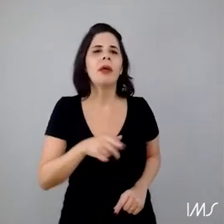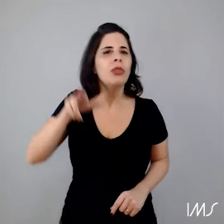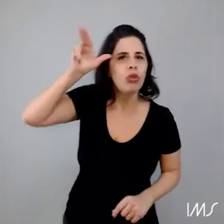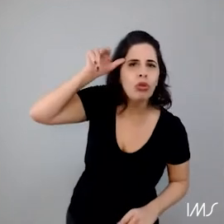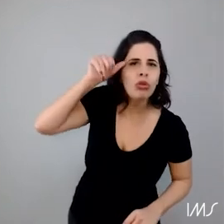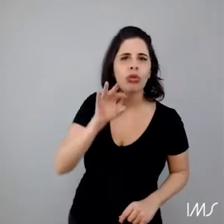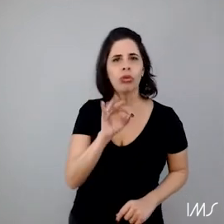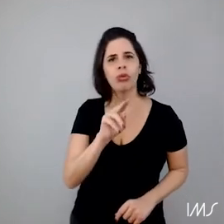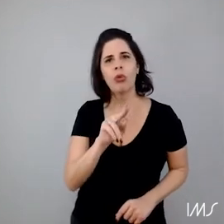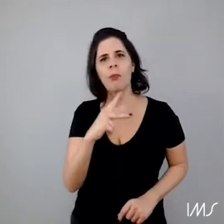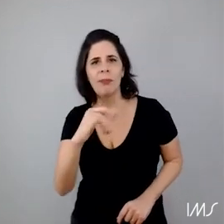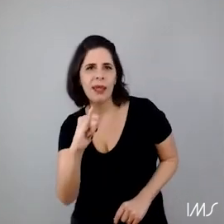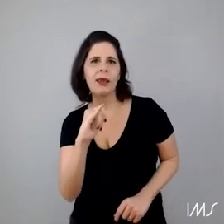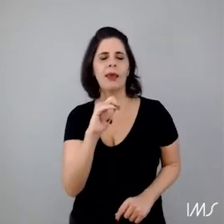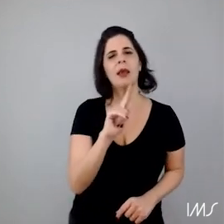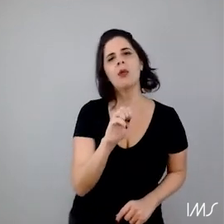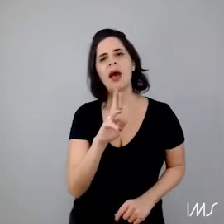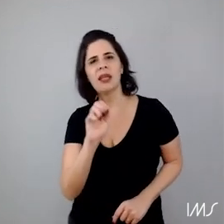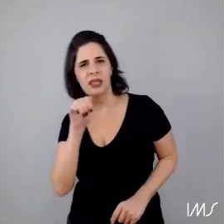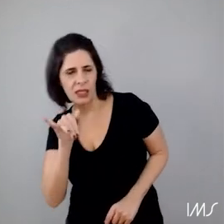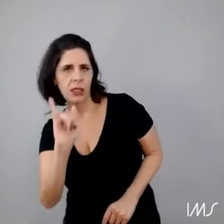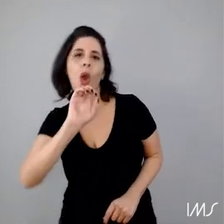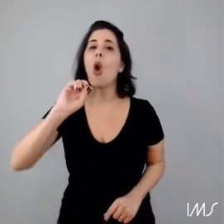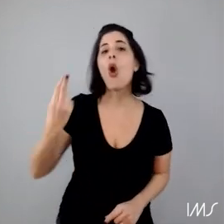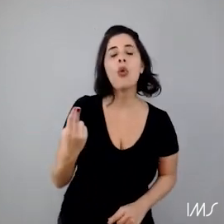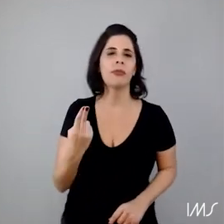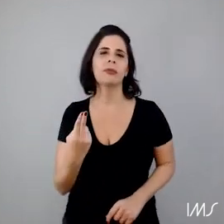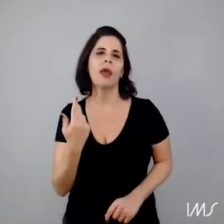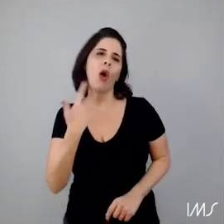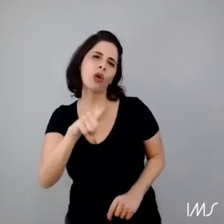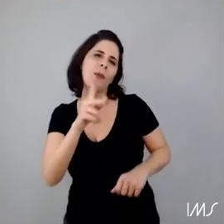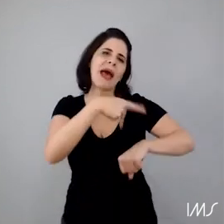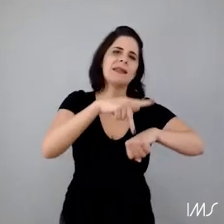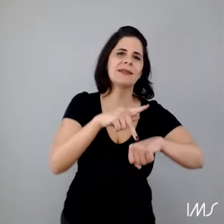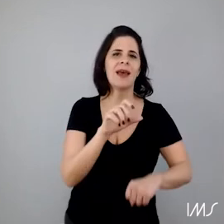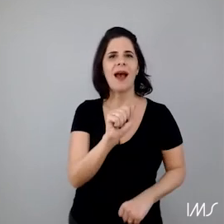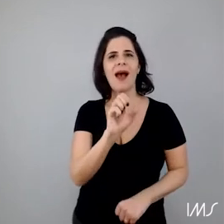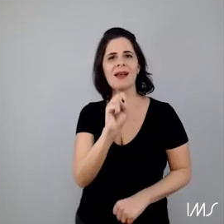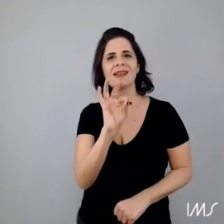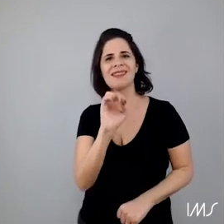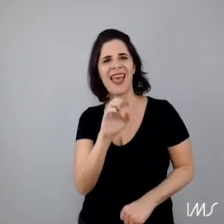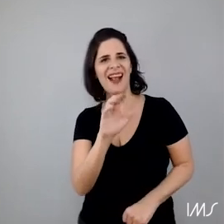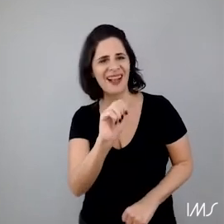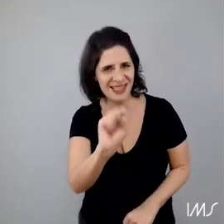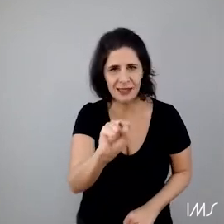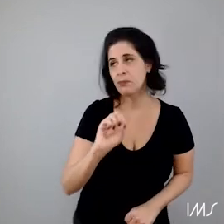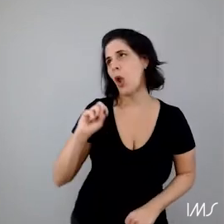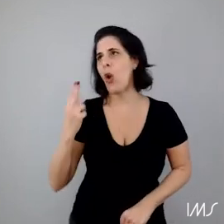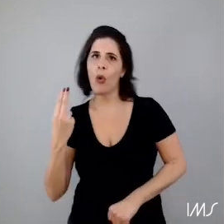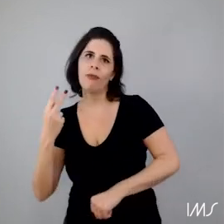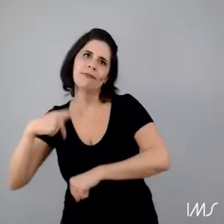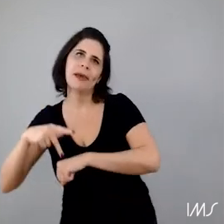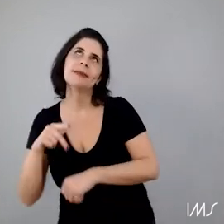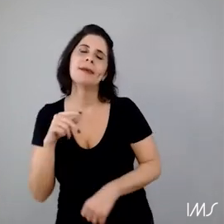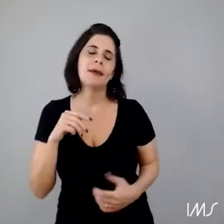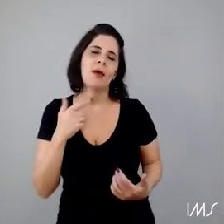A minha participação refletia mais a preocupação justamente na busca de, por um lado, eram duas